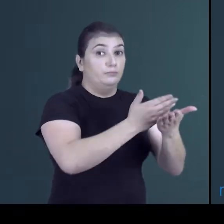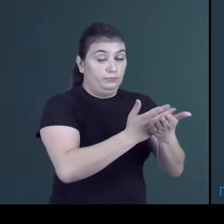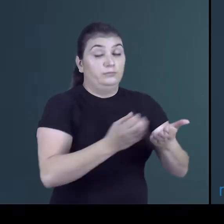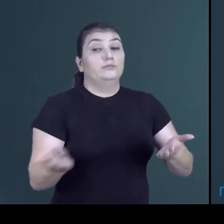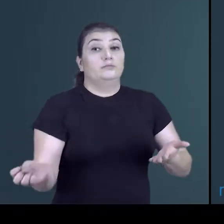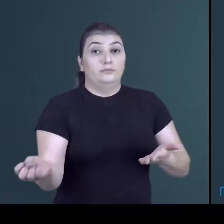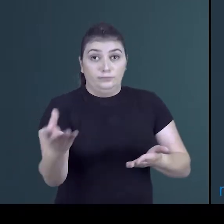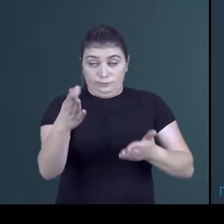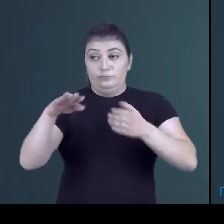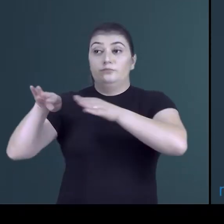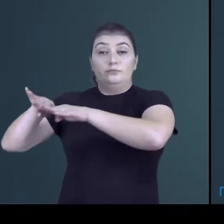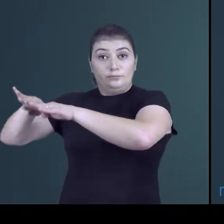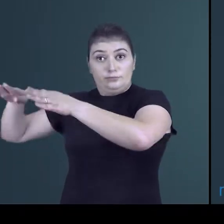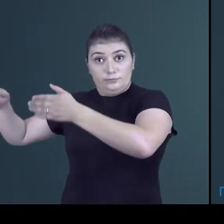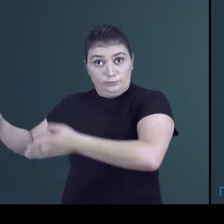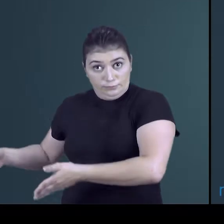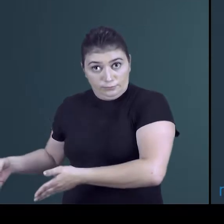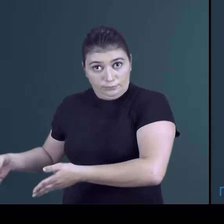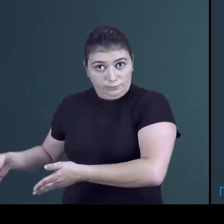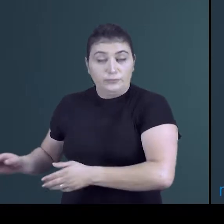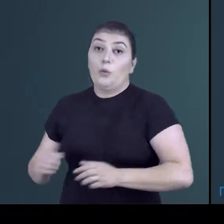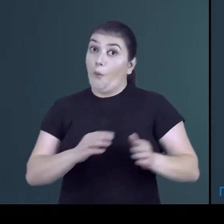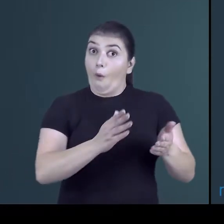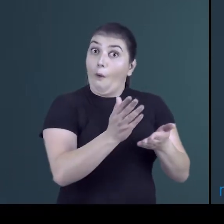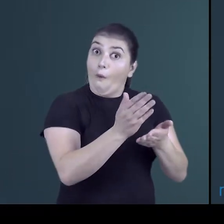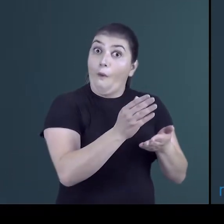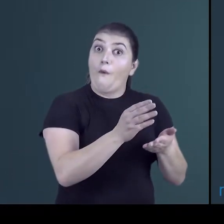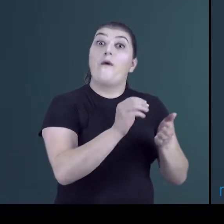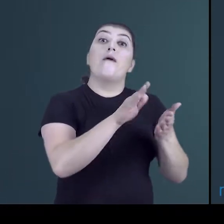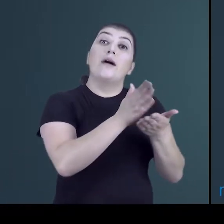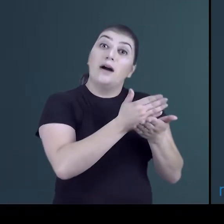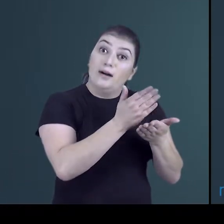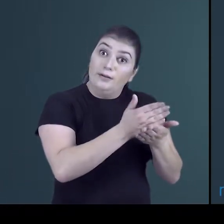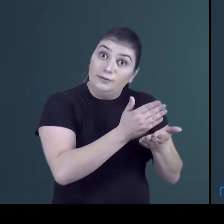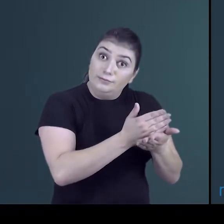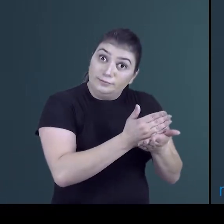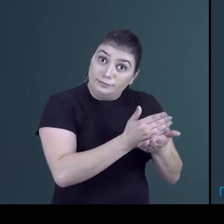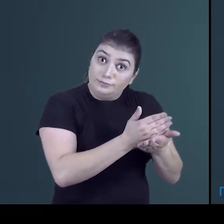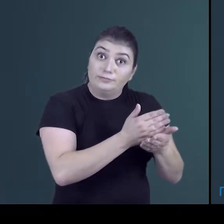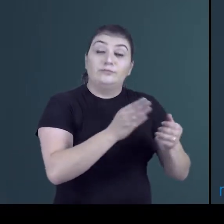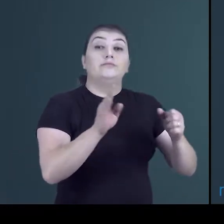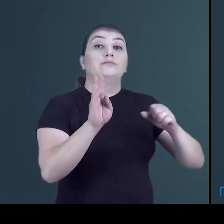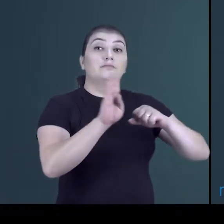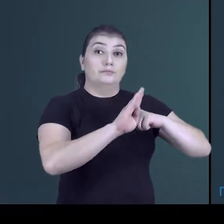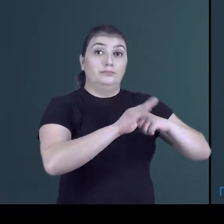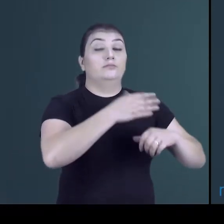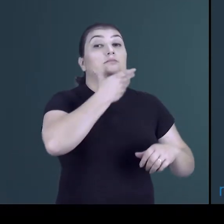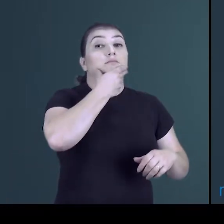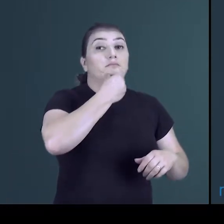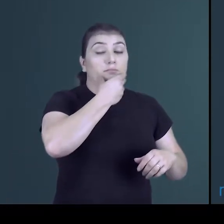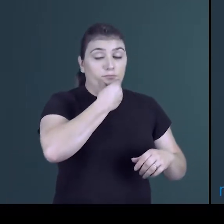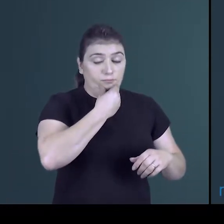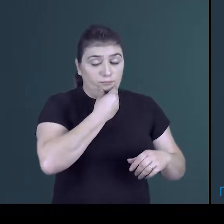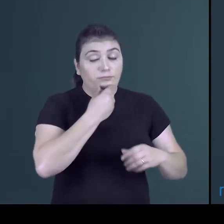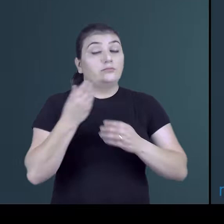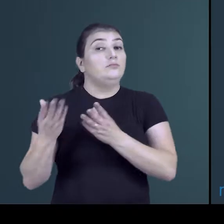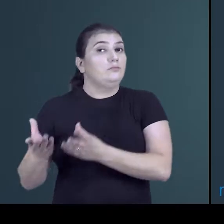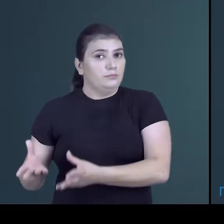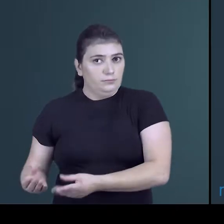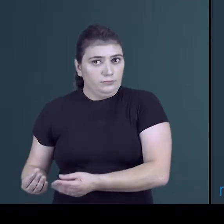mesa. Olhamos a palavra caderno, a função sintática do substantivo que está no masculino